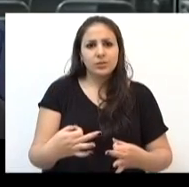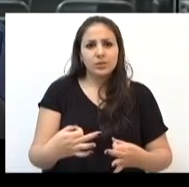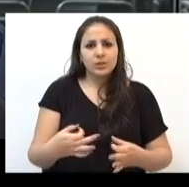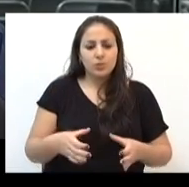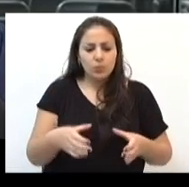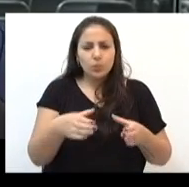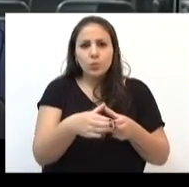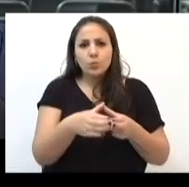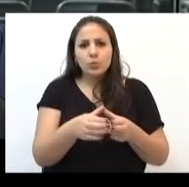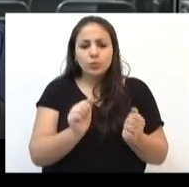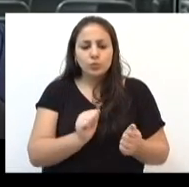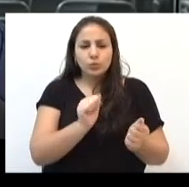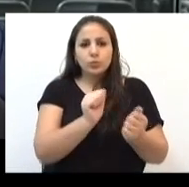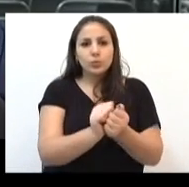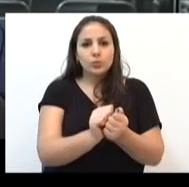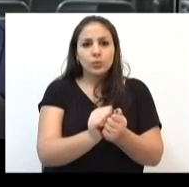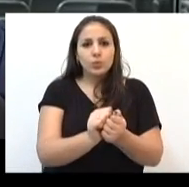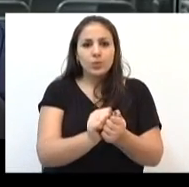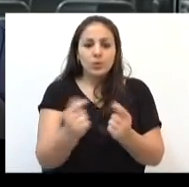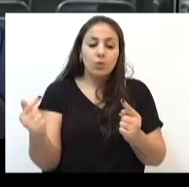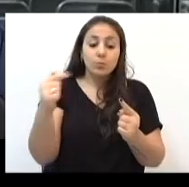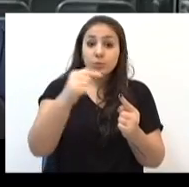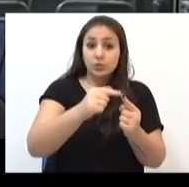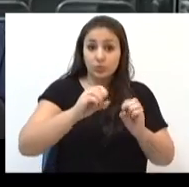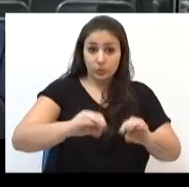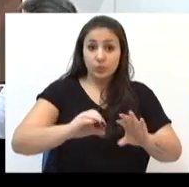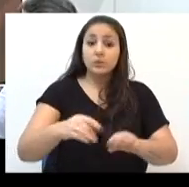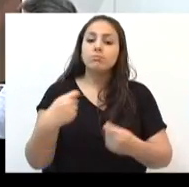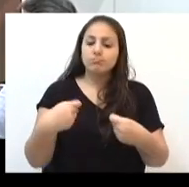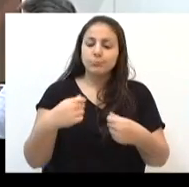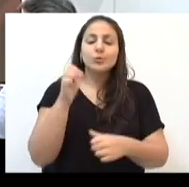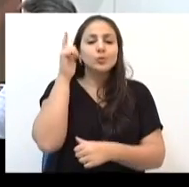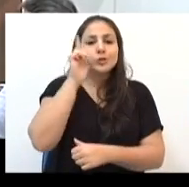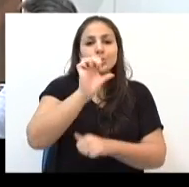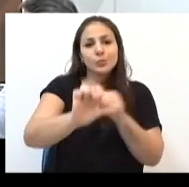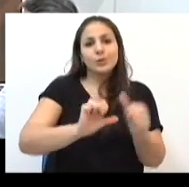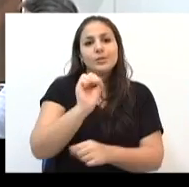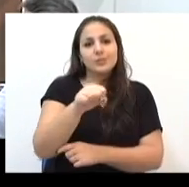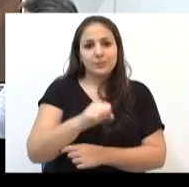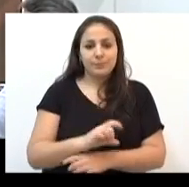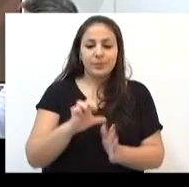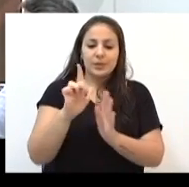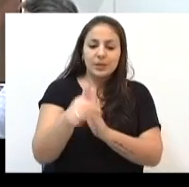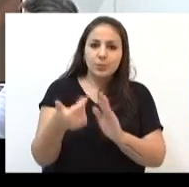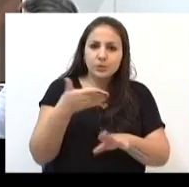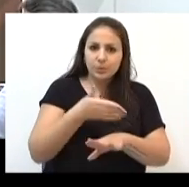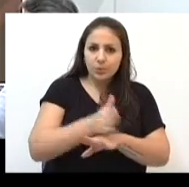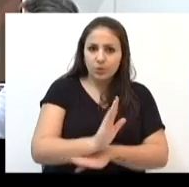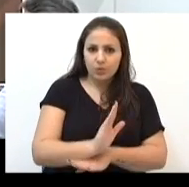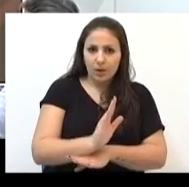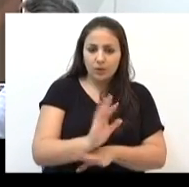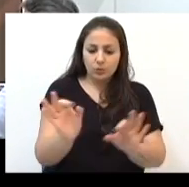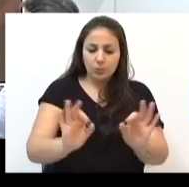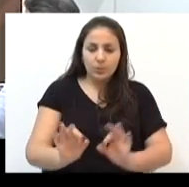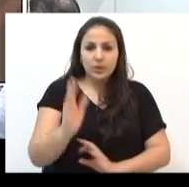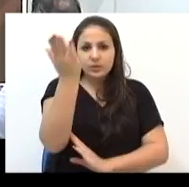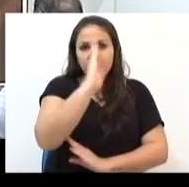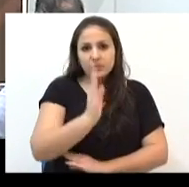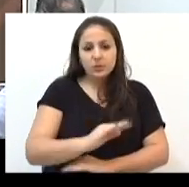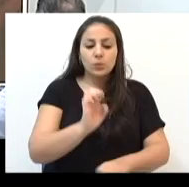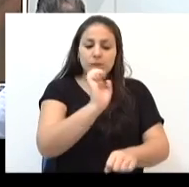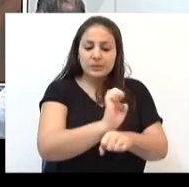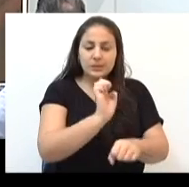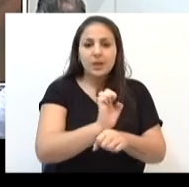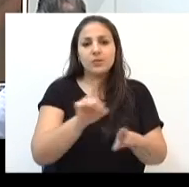nação unida em prol da educação, nós vamos mudar, sim. Depois de aprovado o Plano Nacional, os estados e